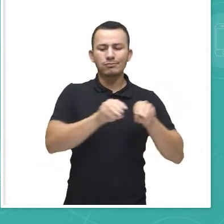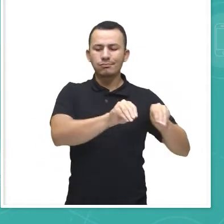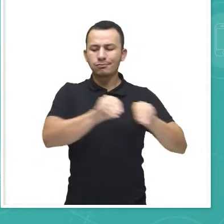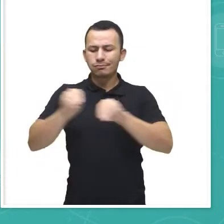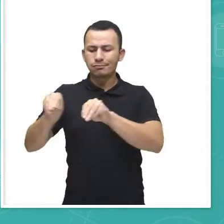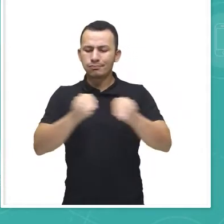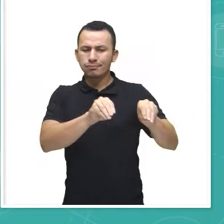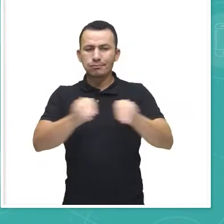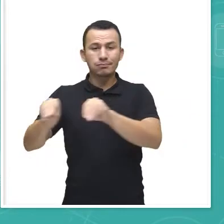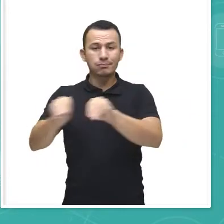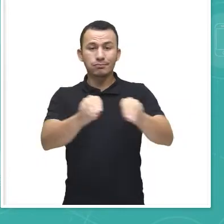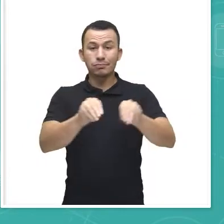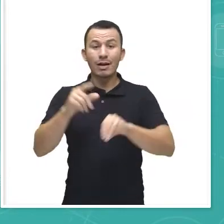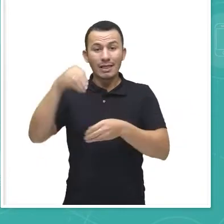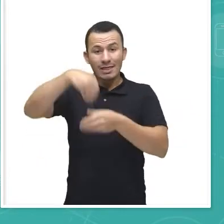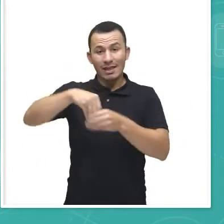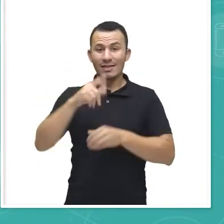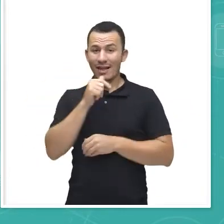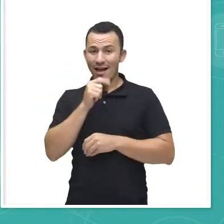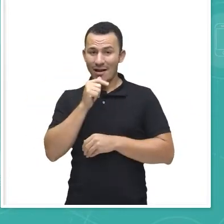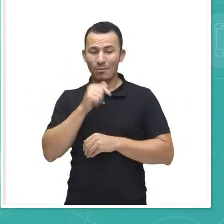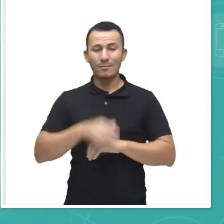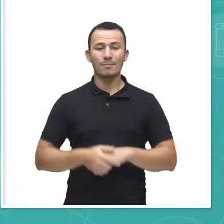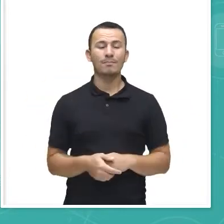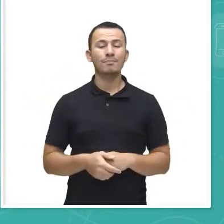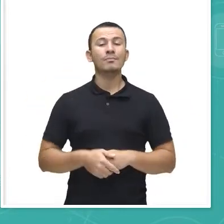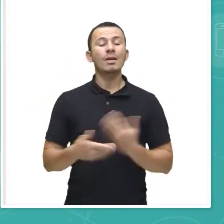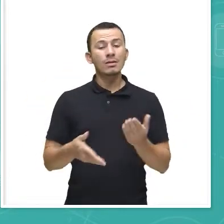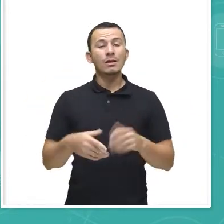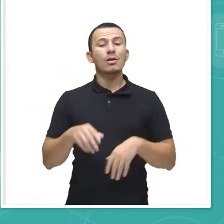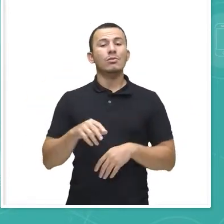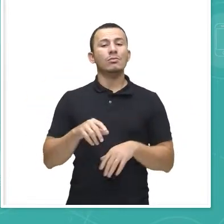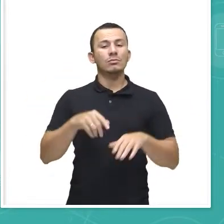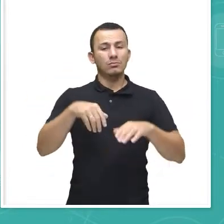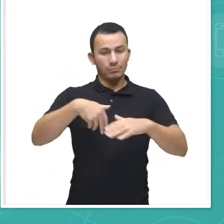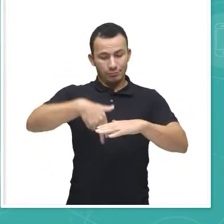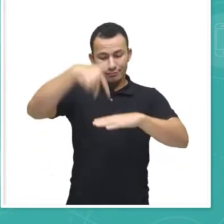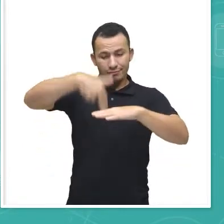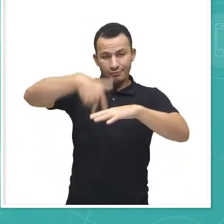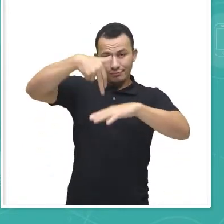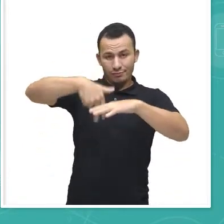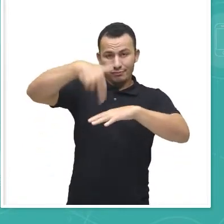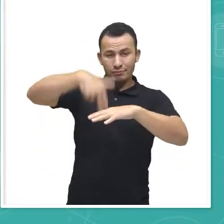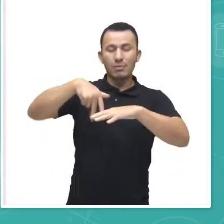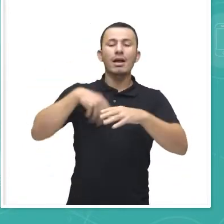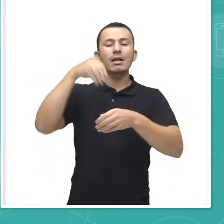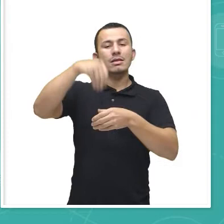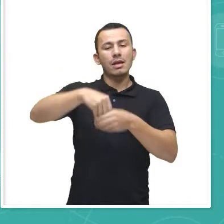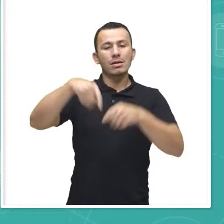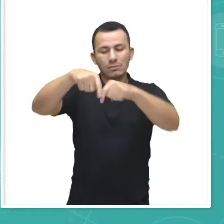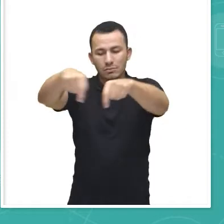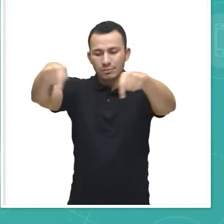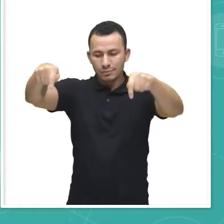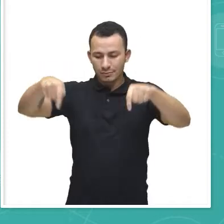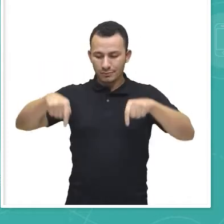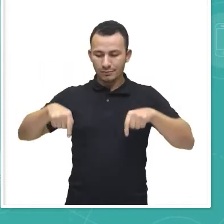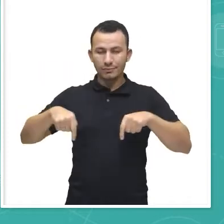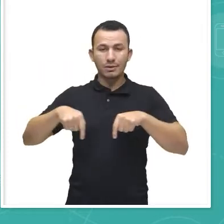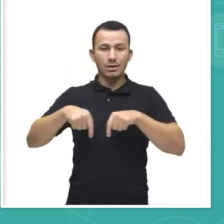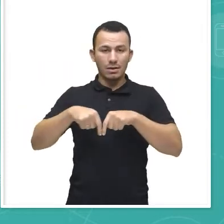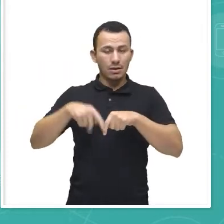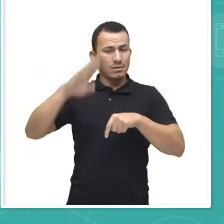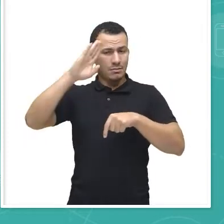água. Então, a hidroginástica é um exercício praticado dentro da água, principalmente